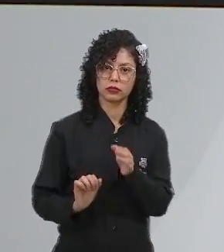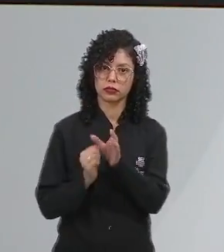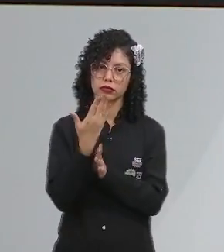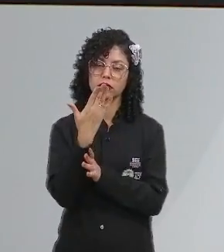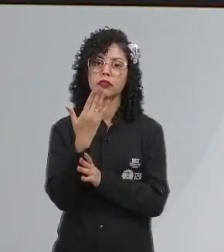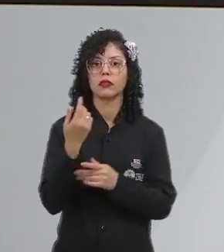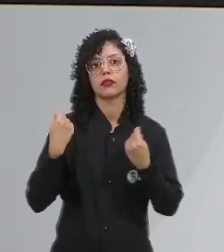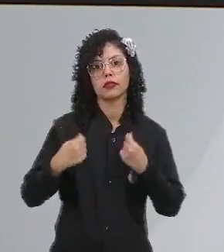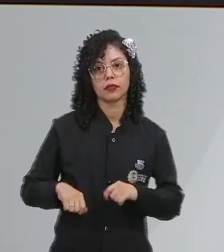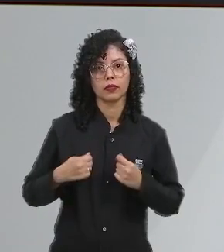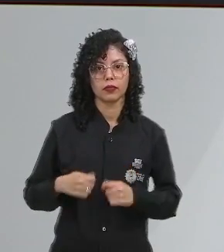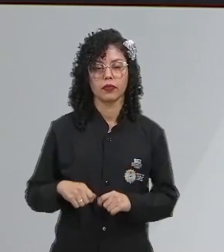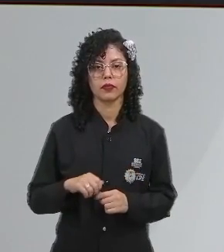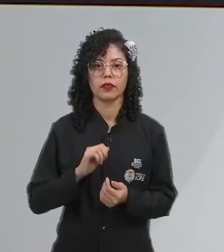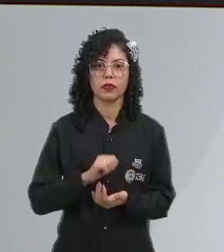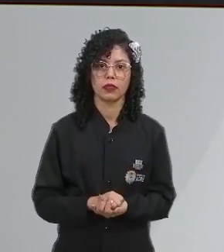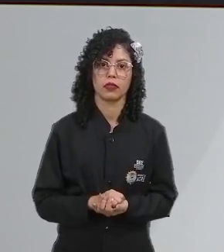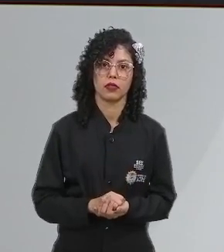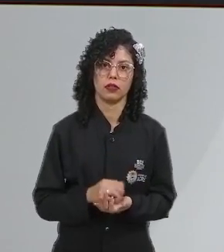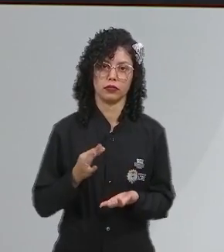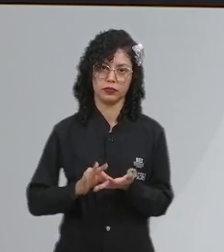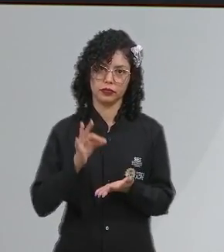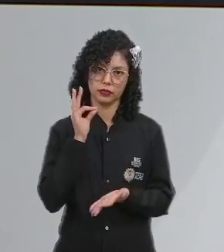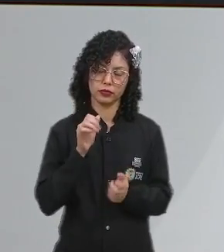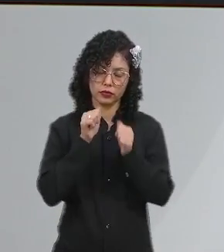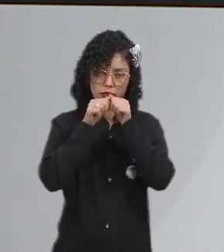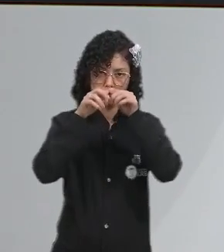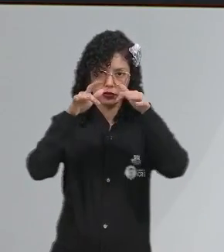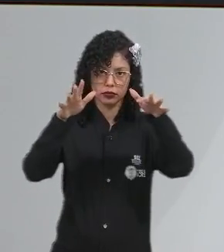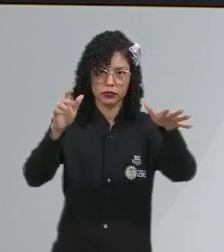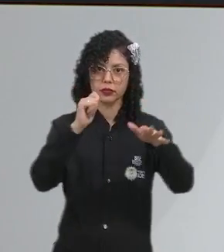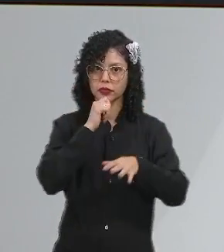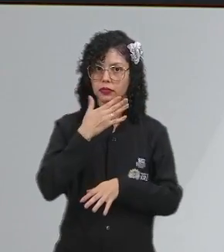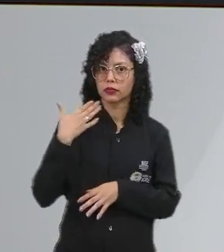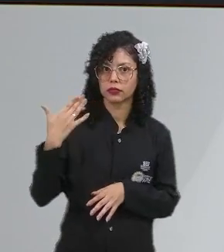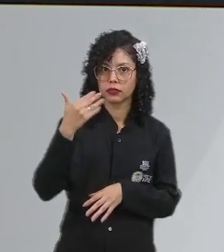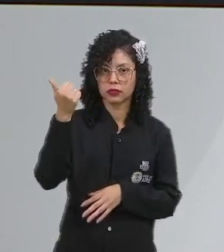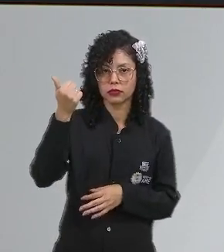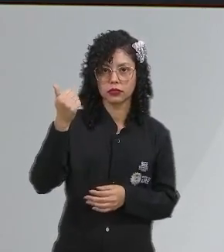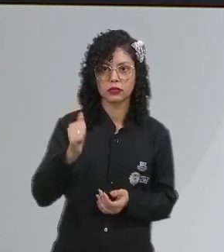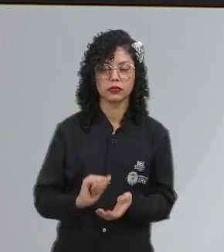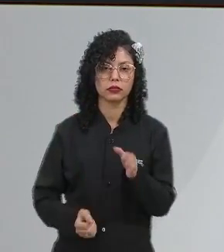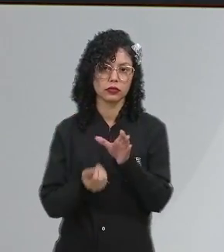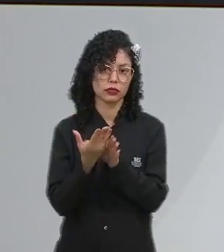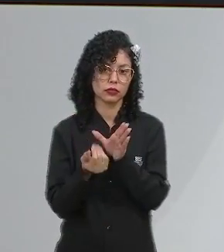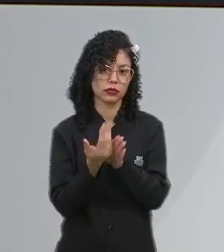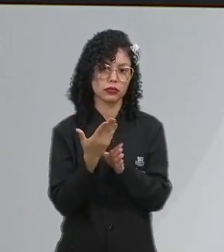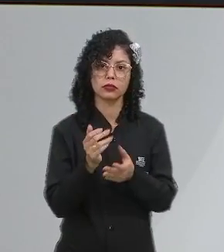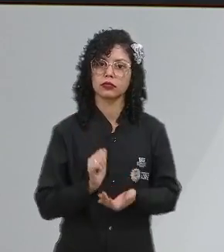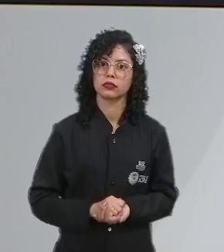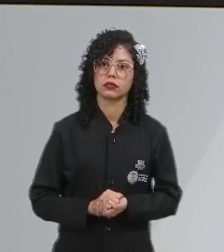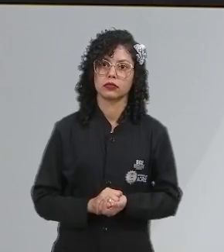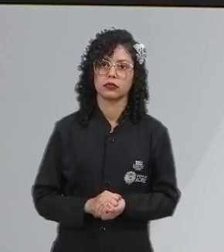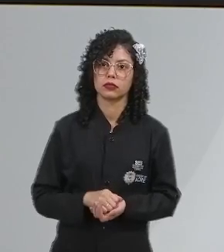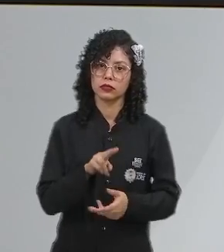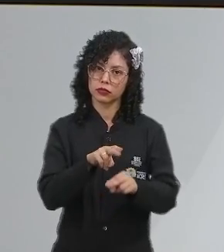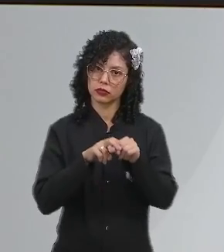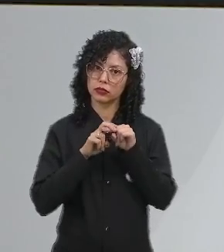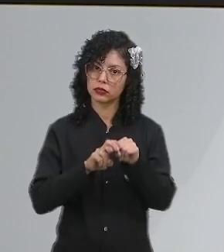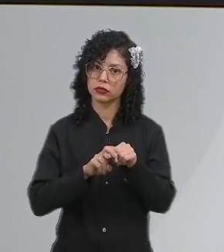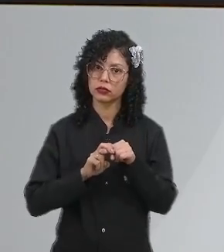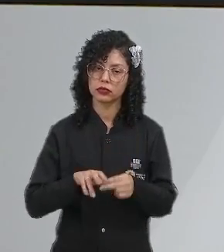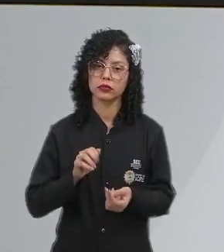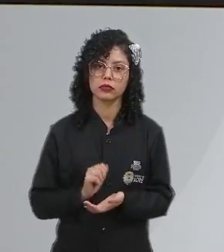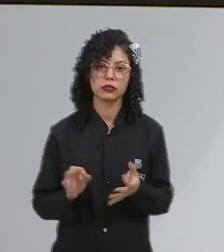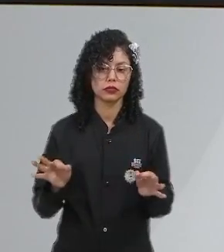de uma necessidade, né, dos cafeicultores de ampliarem, de melhorarem, né, a produção e o escoamento. Então, é por isso que o